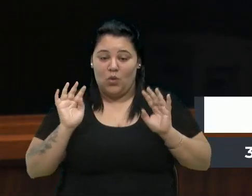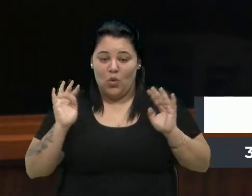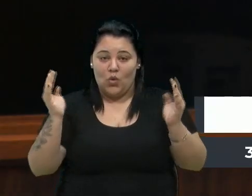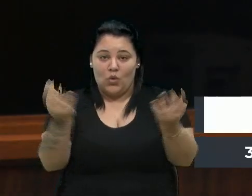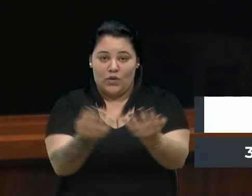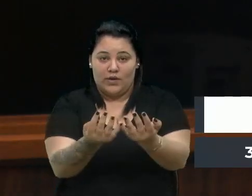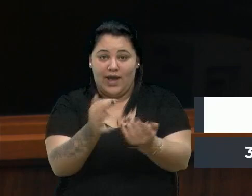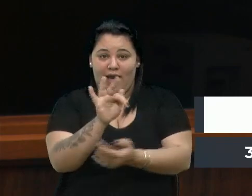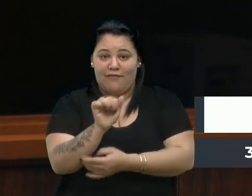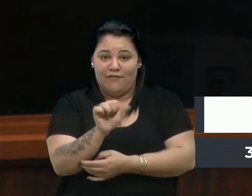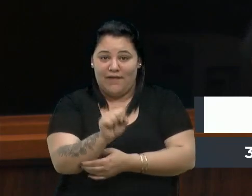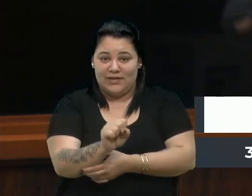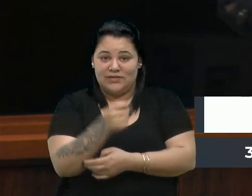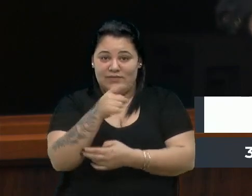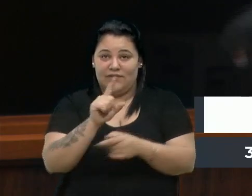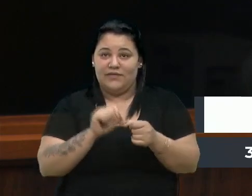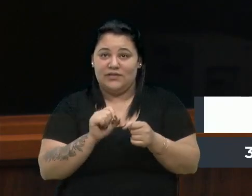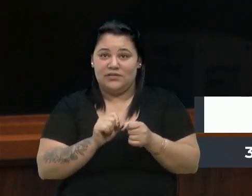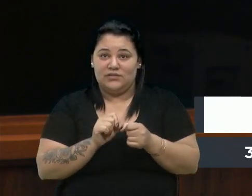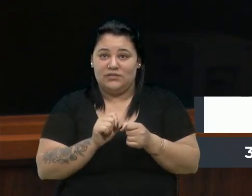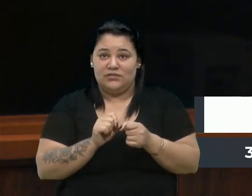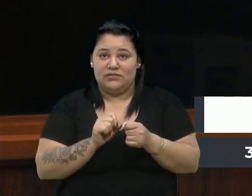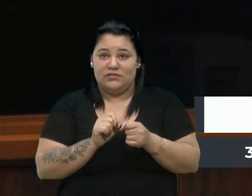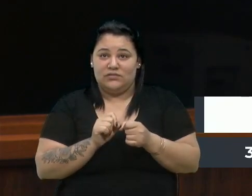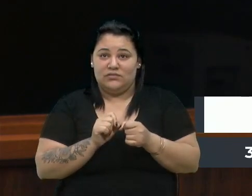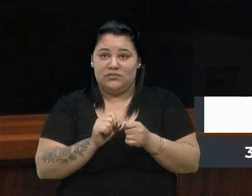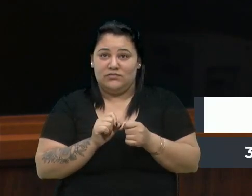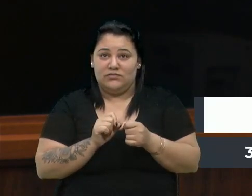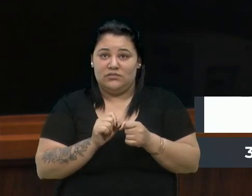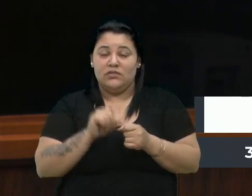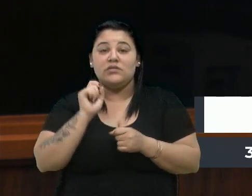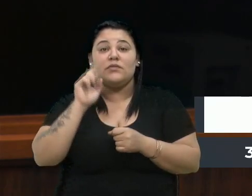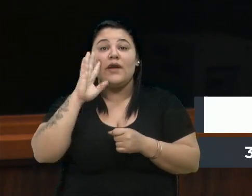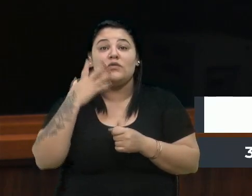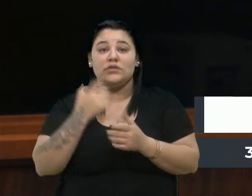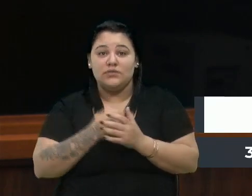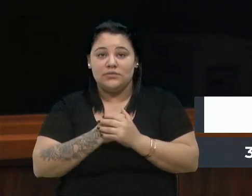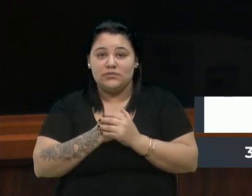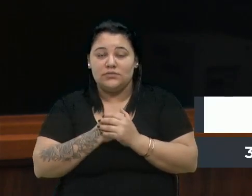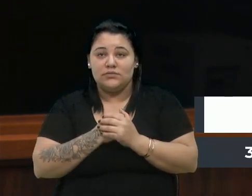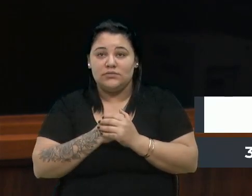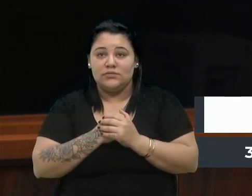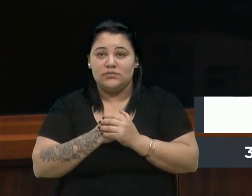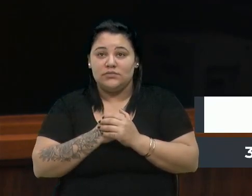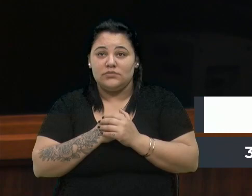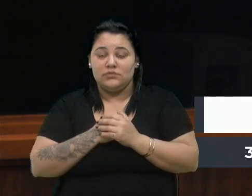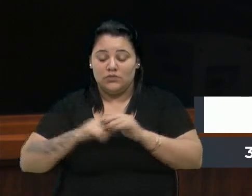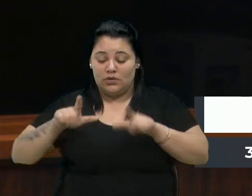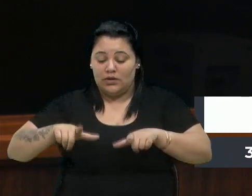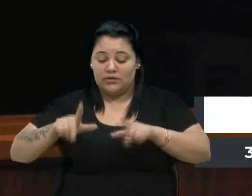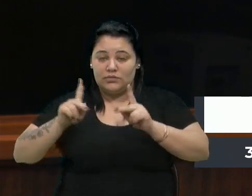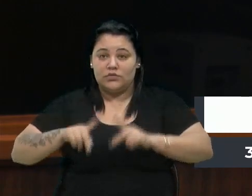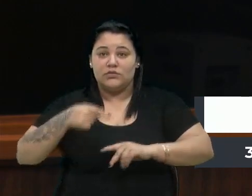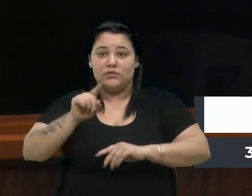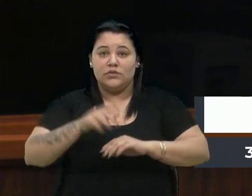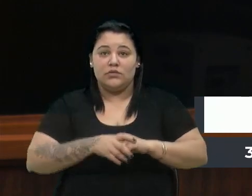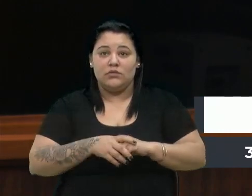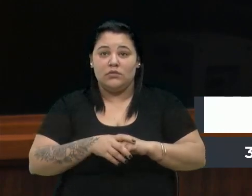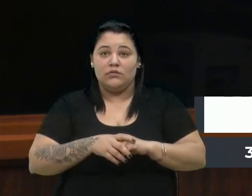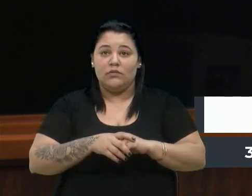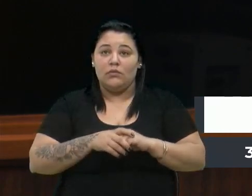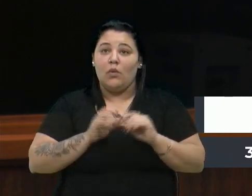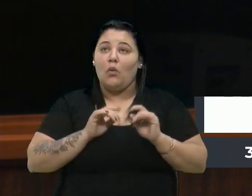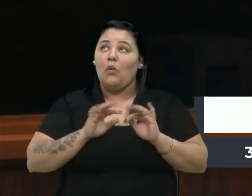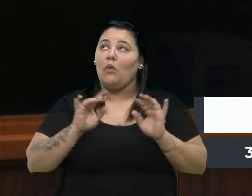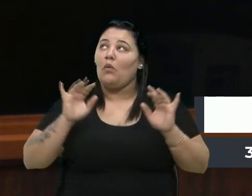fazer isso, para eles não chegarem lá. Sabe o que vai acontecer? Onde essas pessoas vão ir? Evaporar? Não,